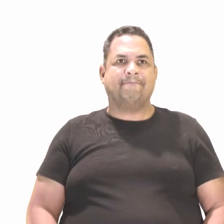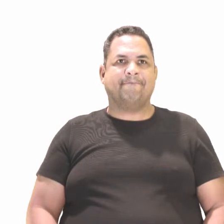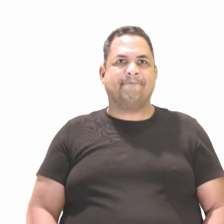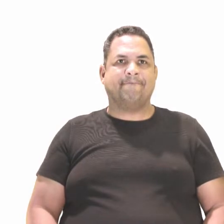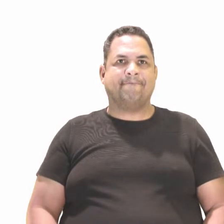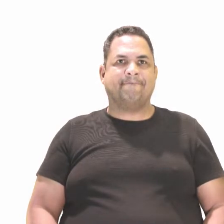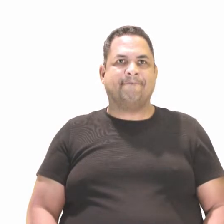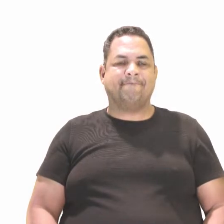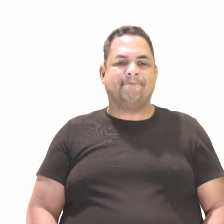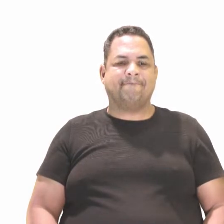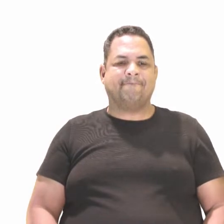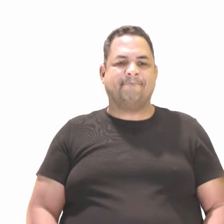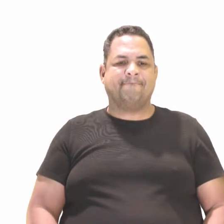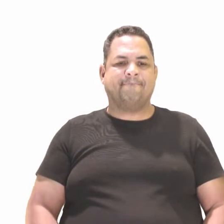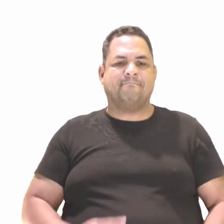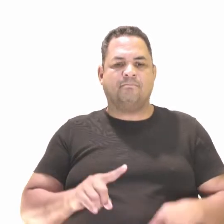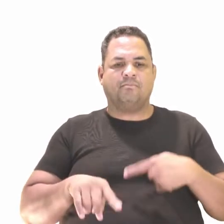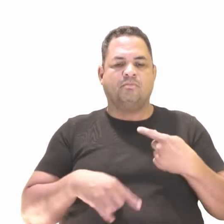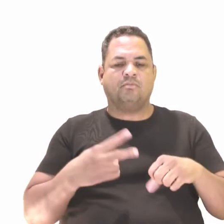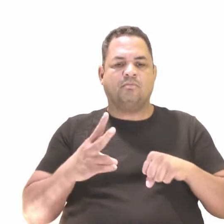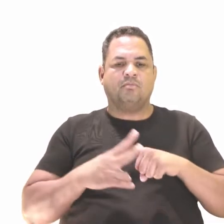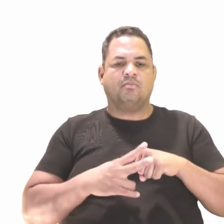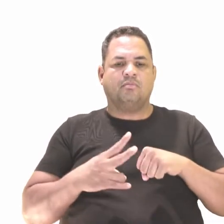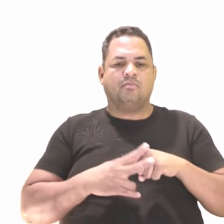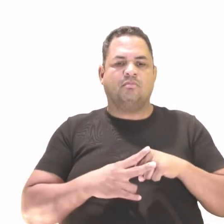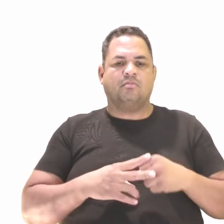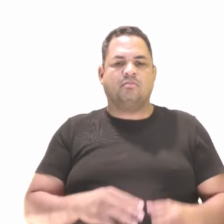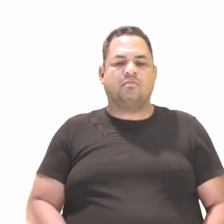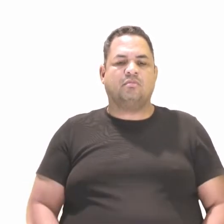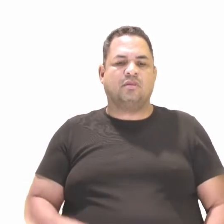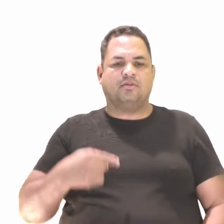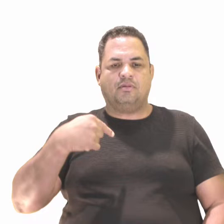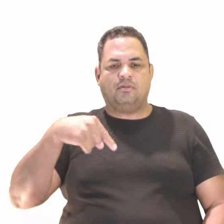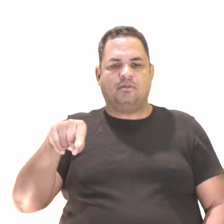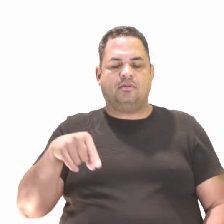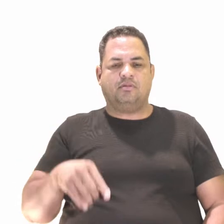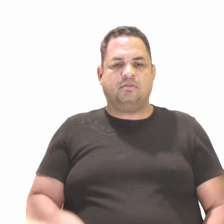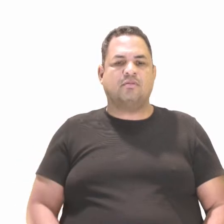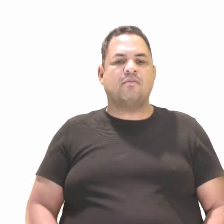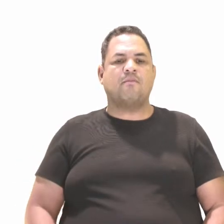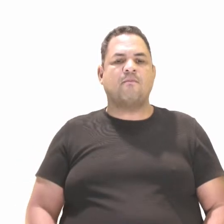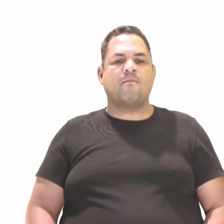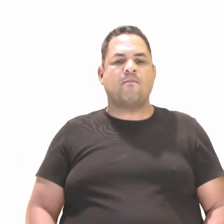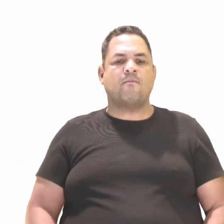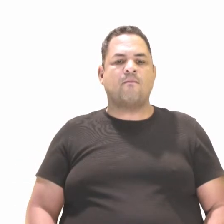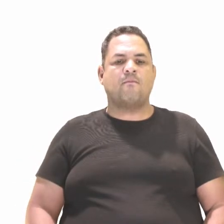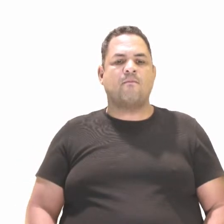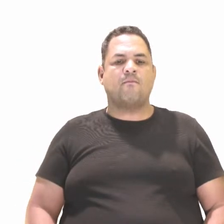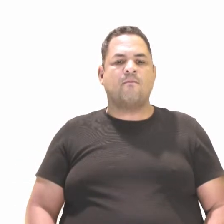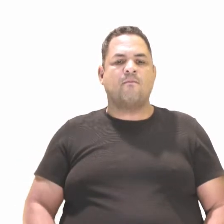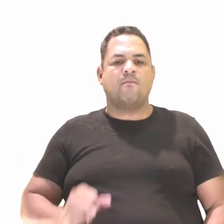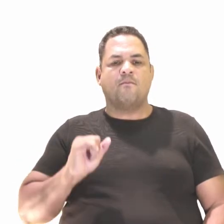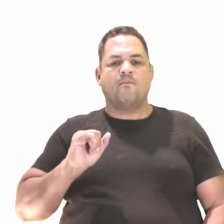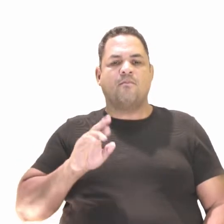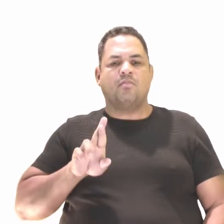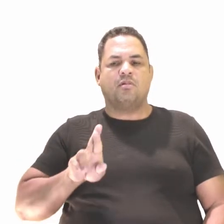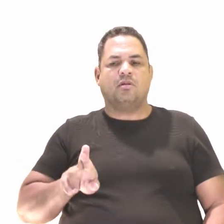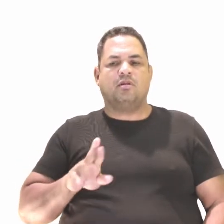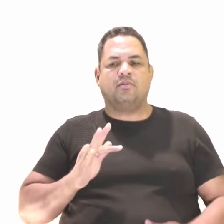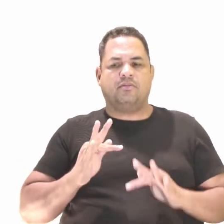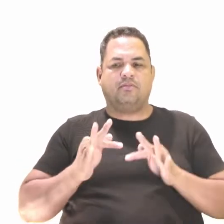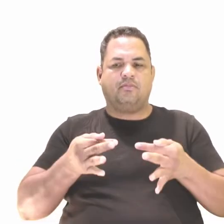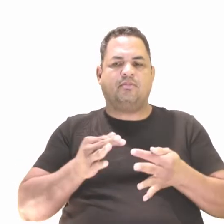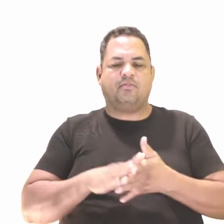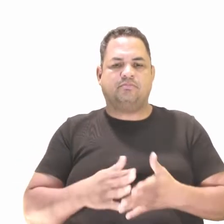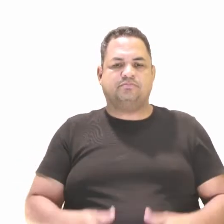want to go? E aí o meu próximo verbo é o verbo go, que está na sua forma do infinitivo, onde ele não está